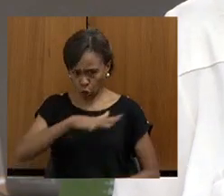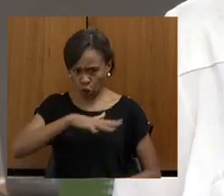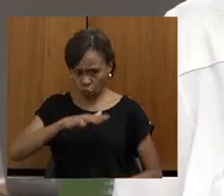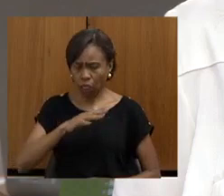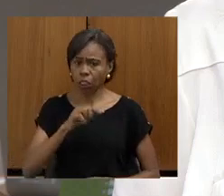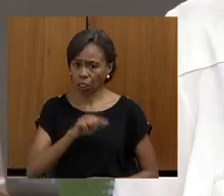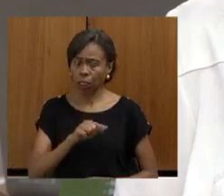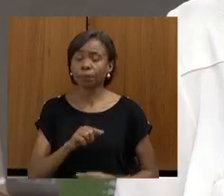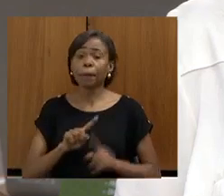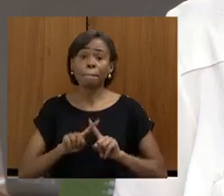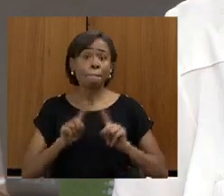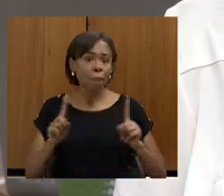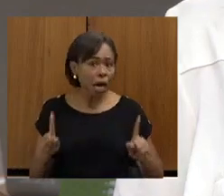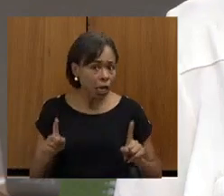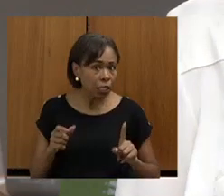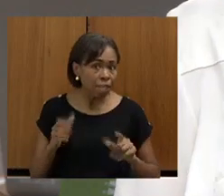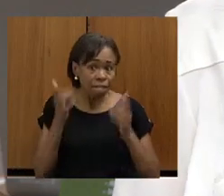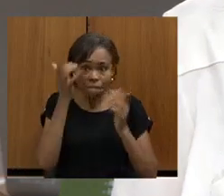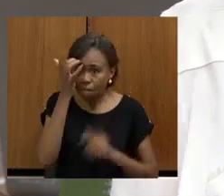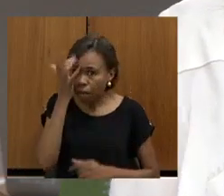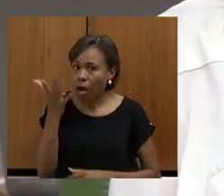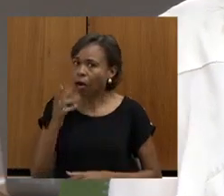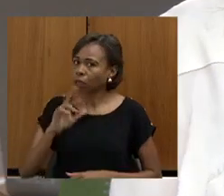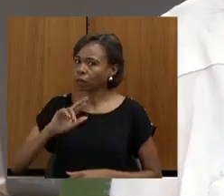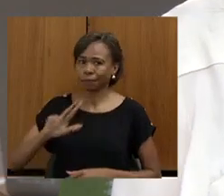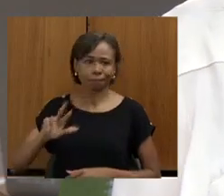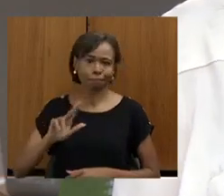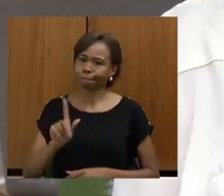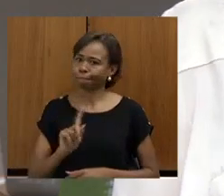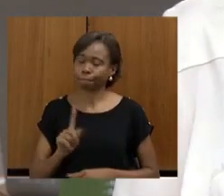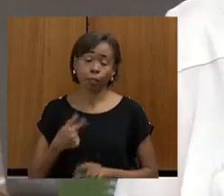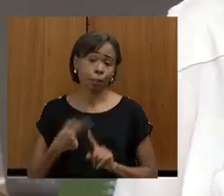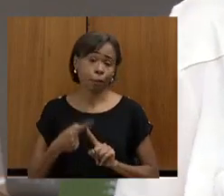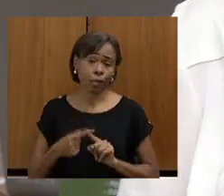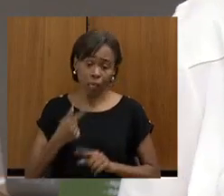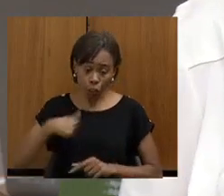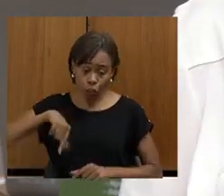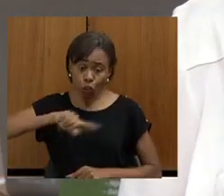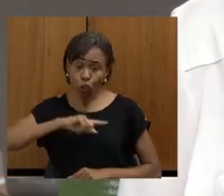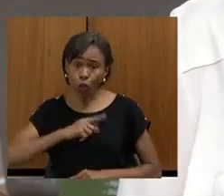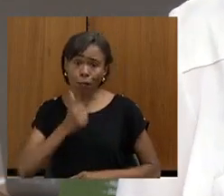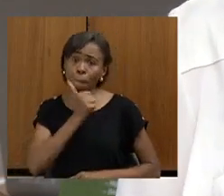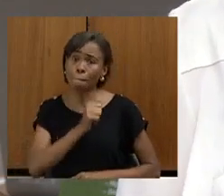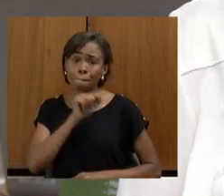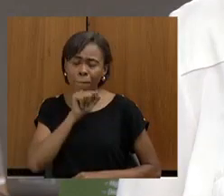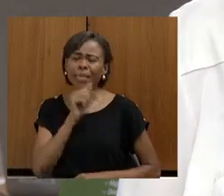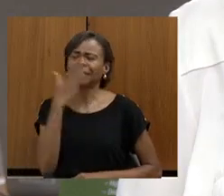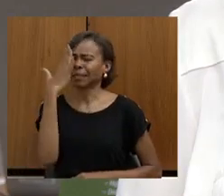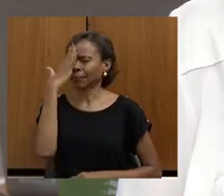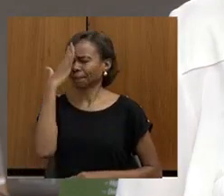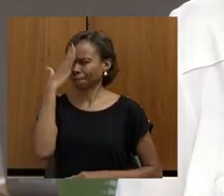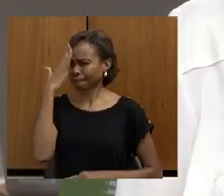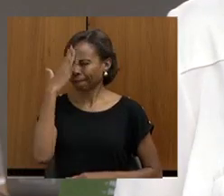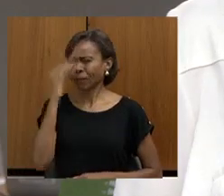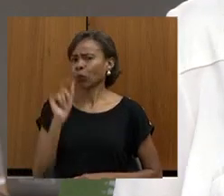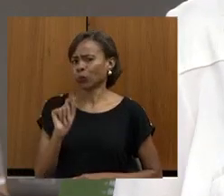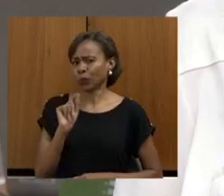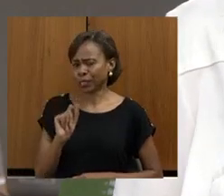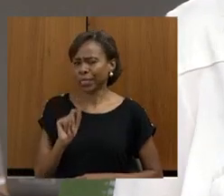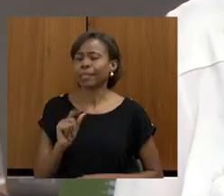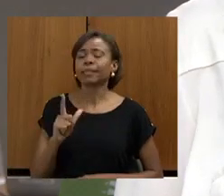Mas não foi uma batalha fácil, porque nós, mães, sabemos que